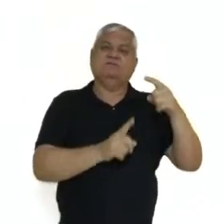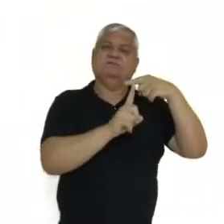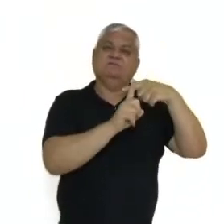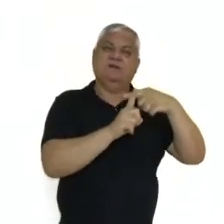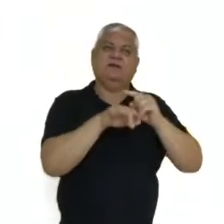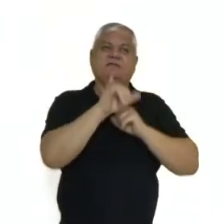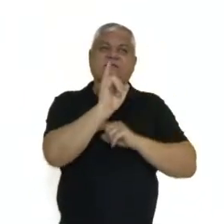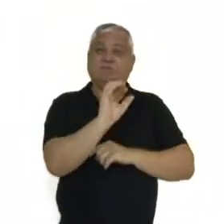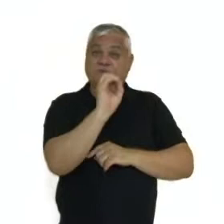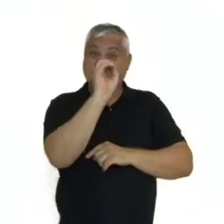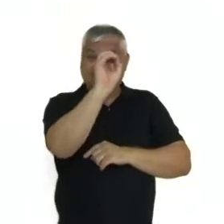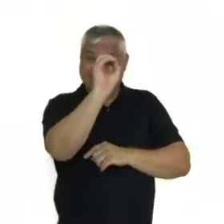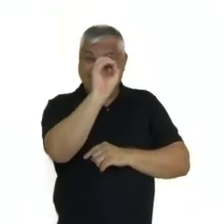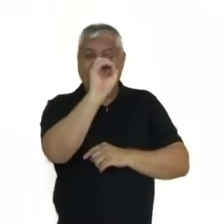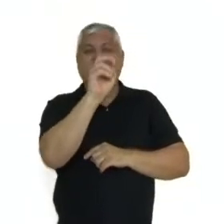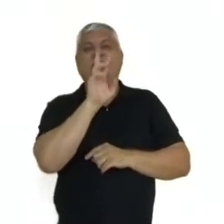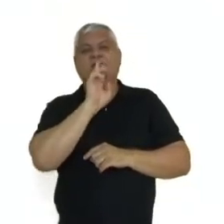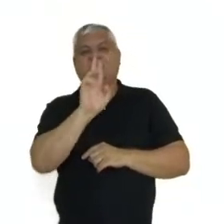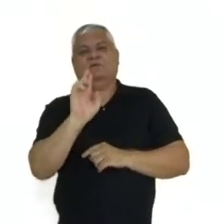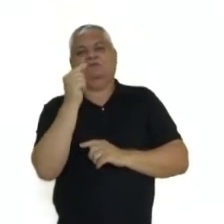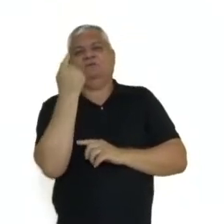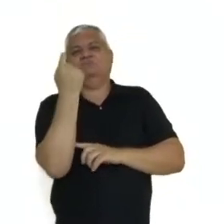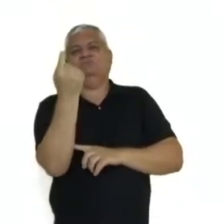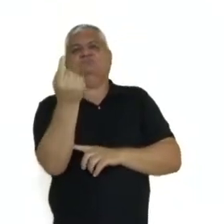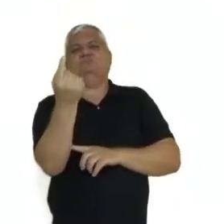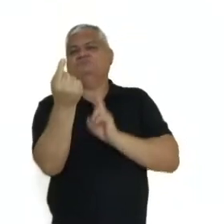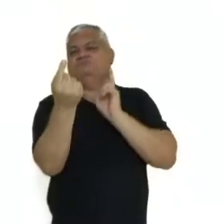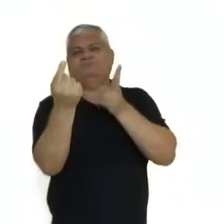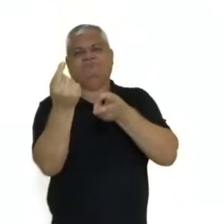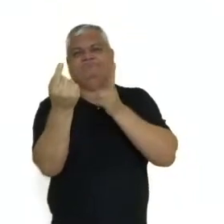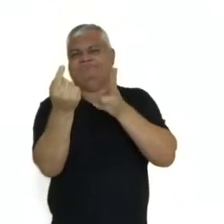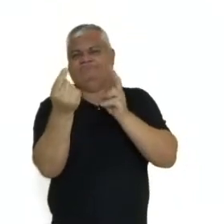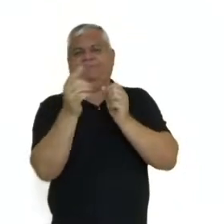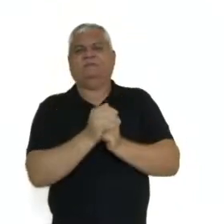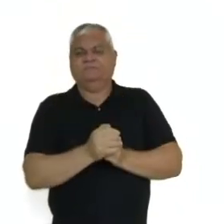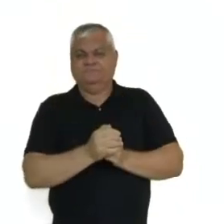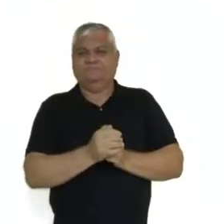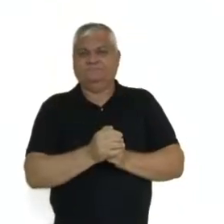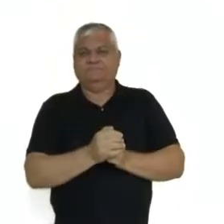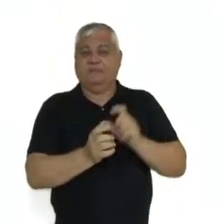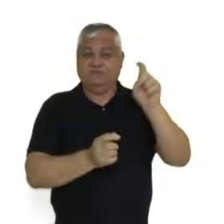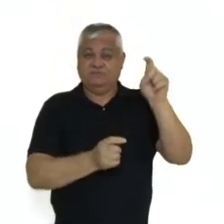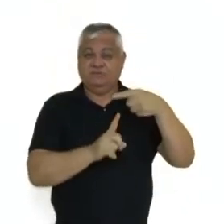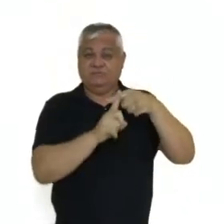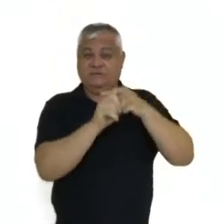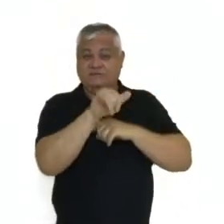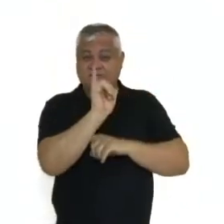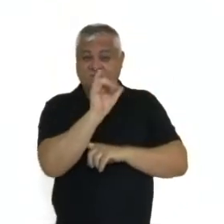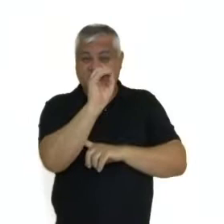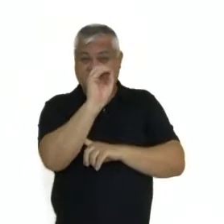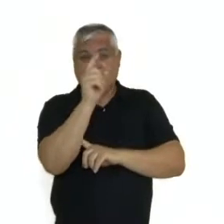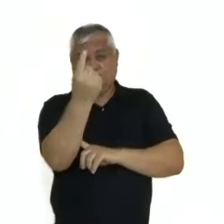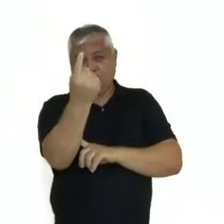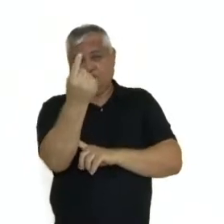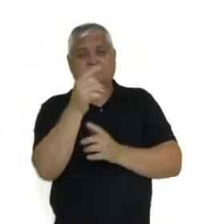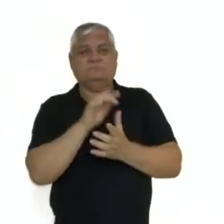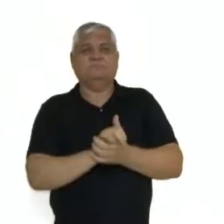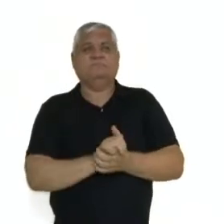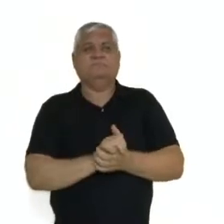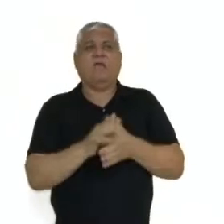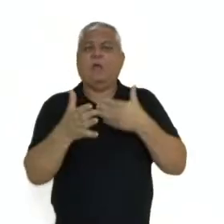conhece qualquer número que eu e leva a 0 o meu resultado é um então x + y elevado a zero é um